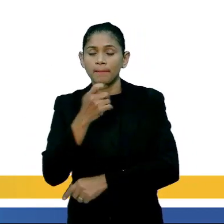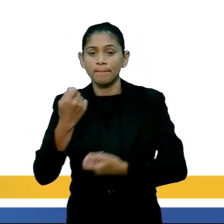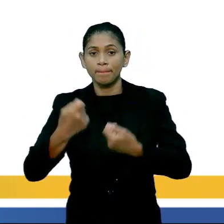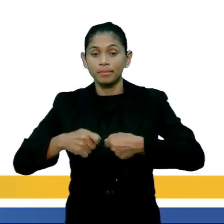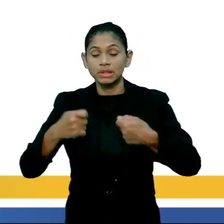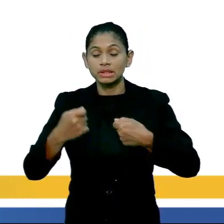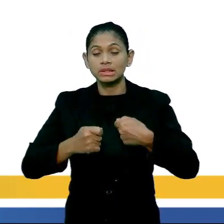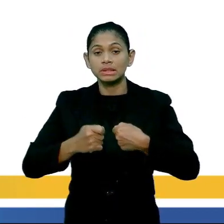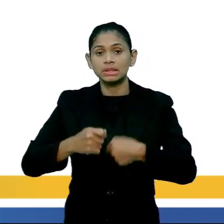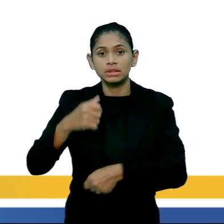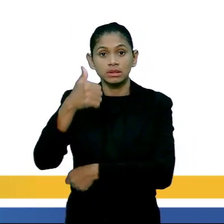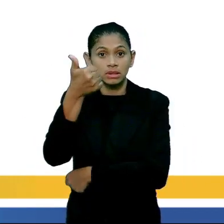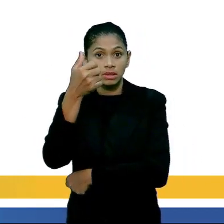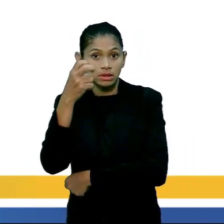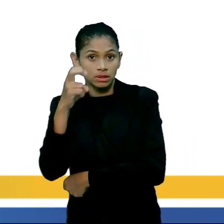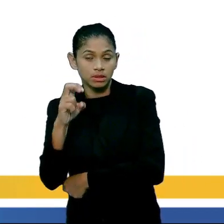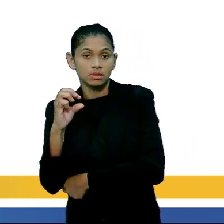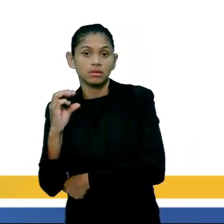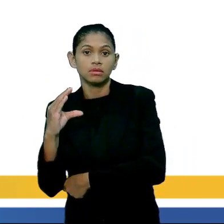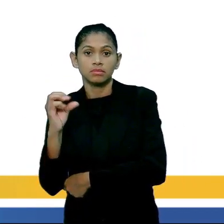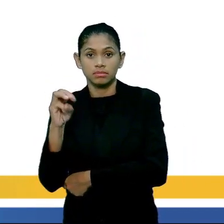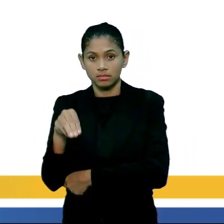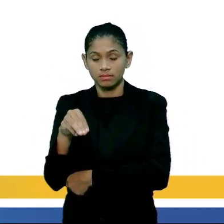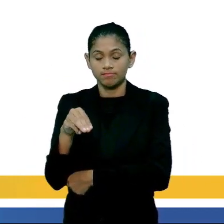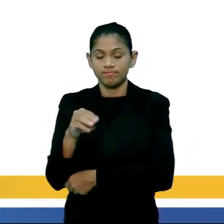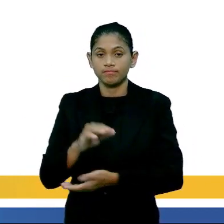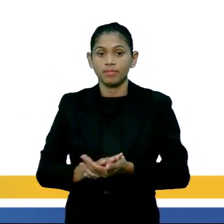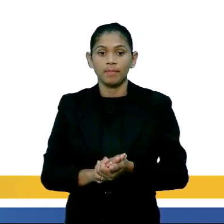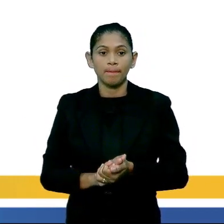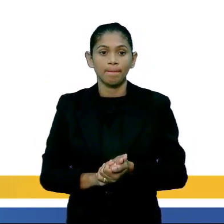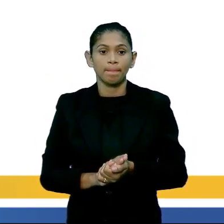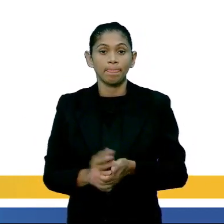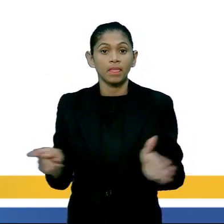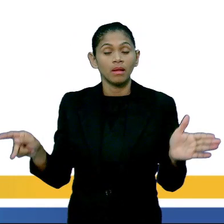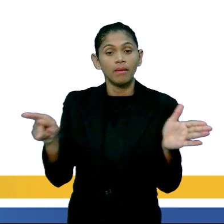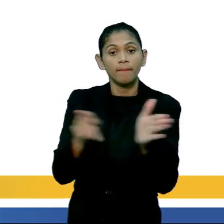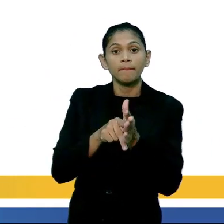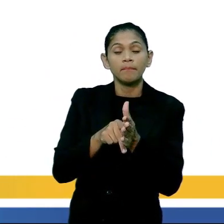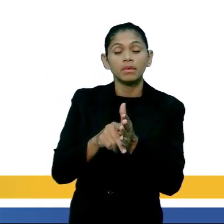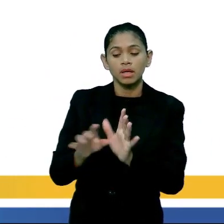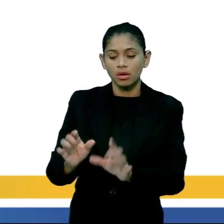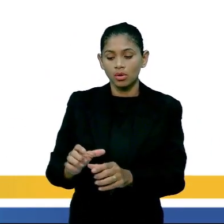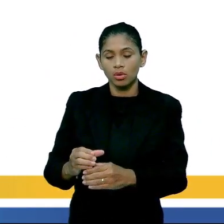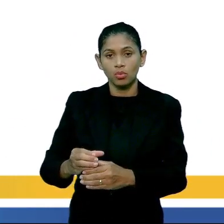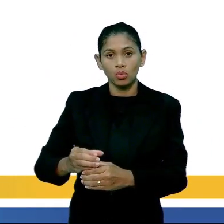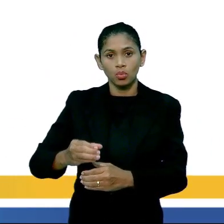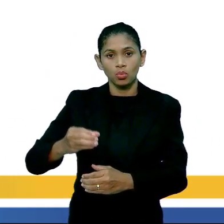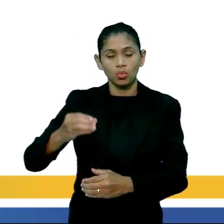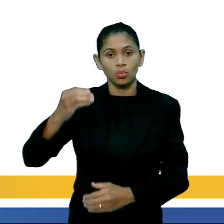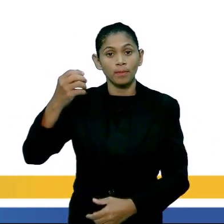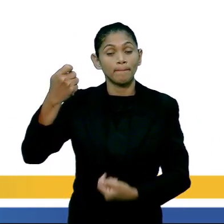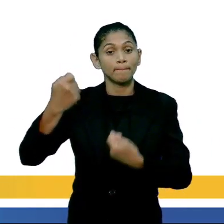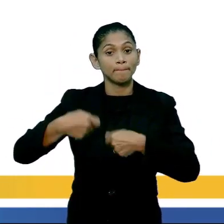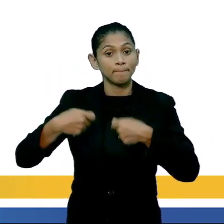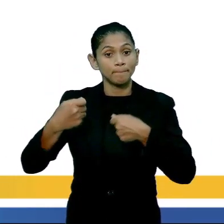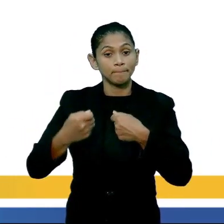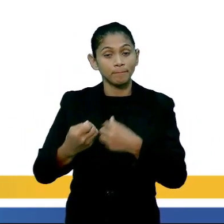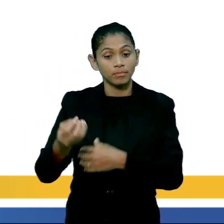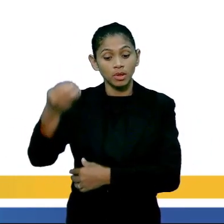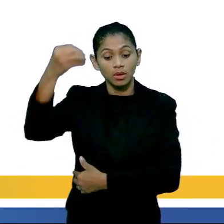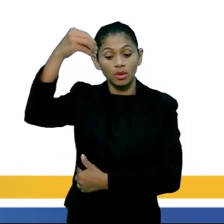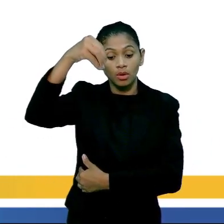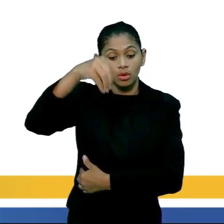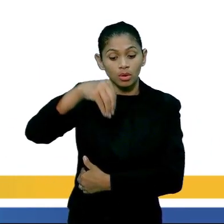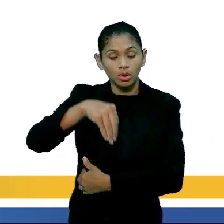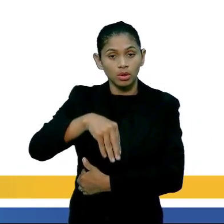menos 15 centímetros. Para a coluna de água chegar até essa altura, é necessário colocar dentro do